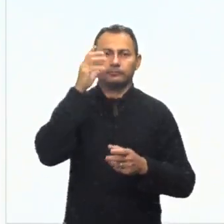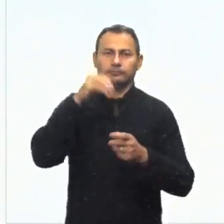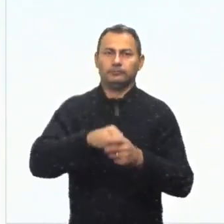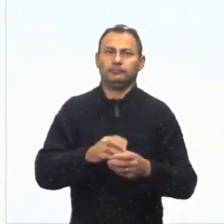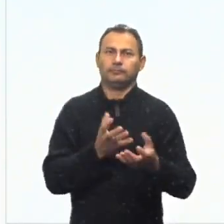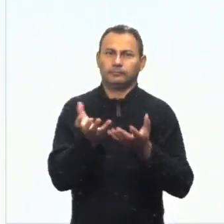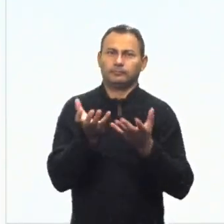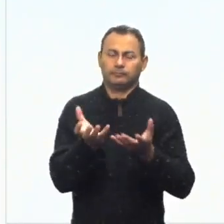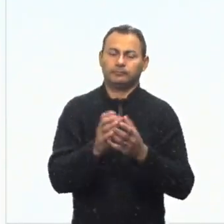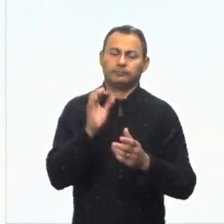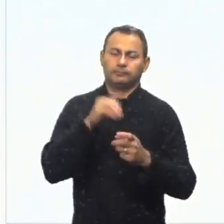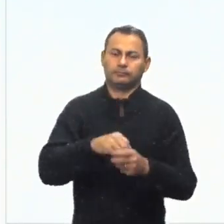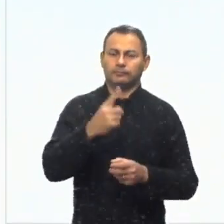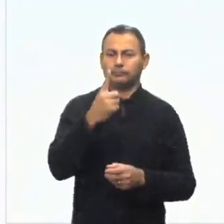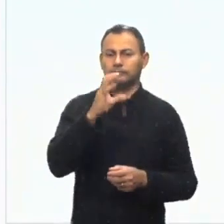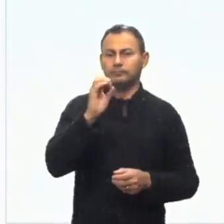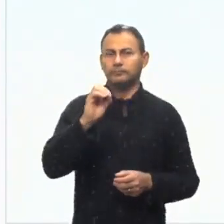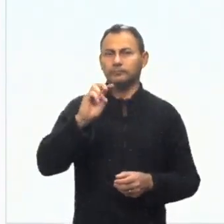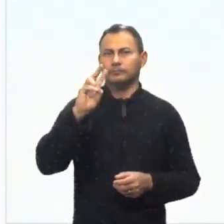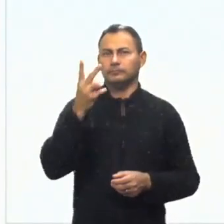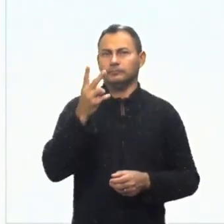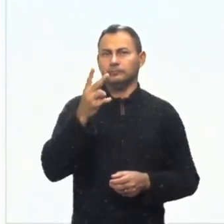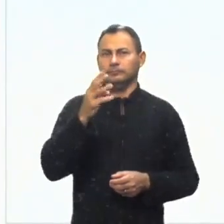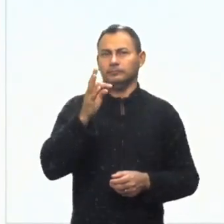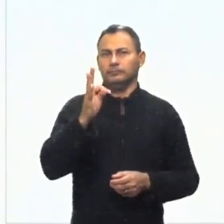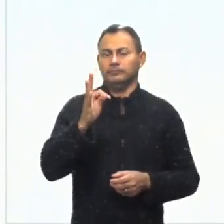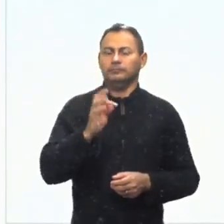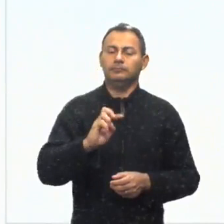que quiser. Vai colocar 100 Hz lá.